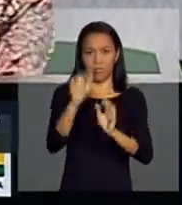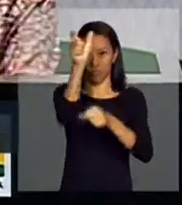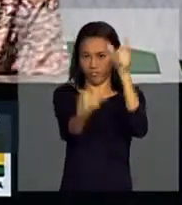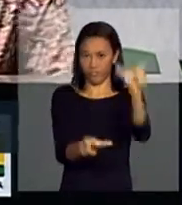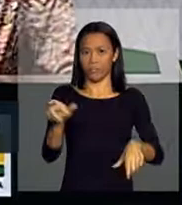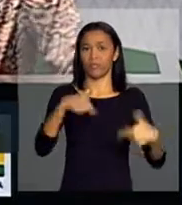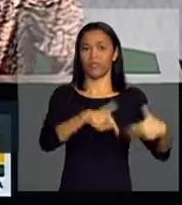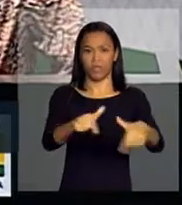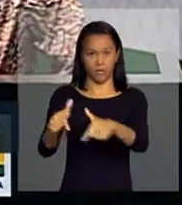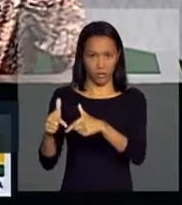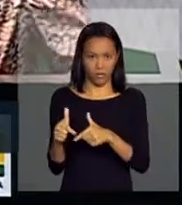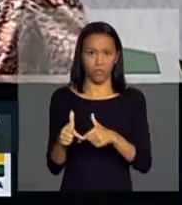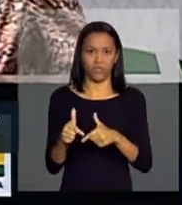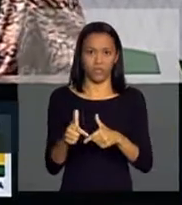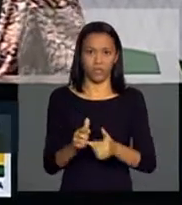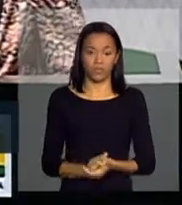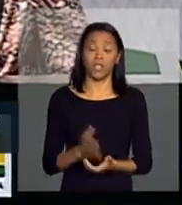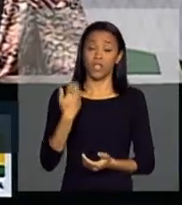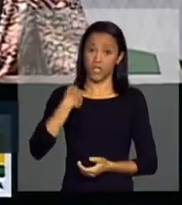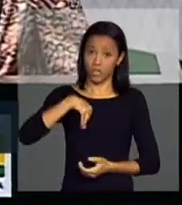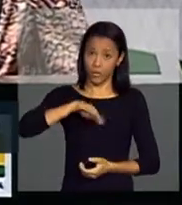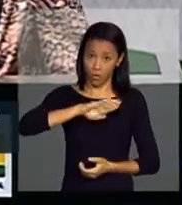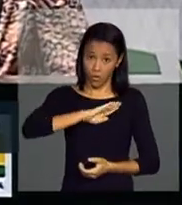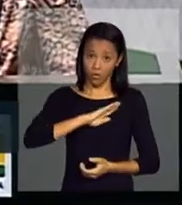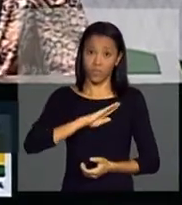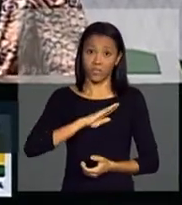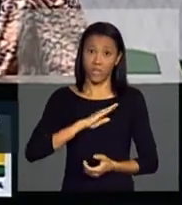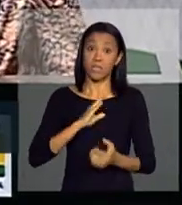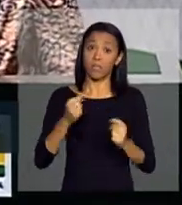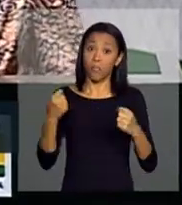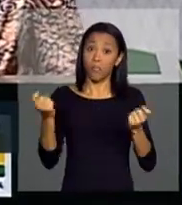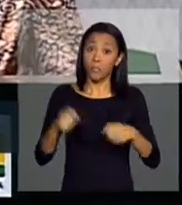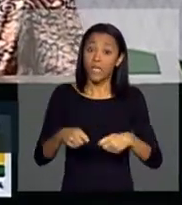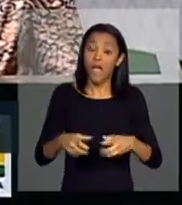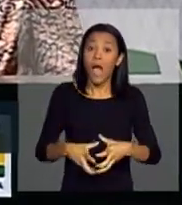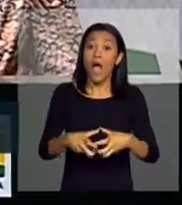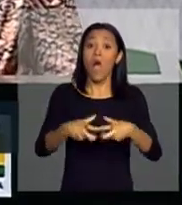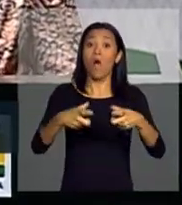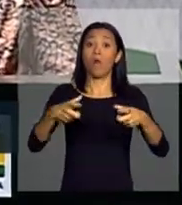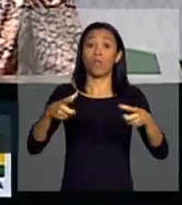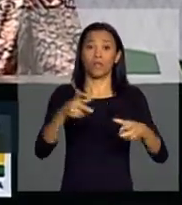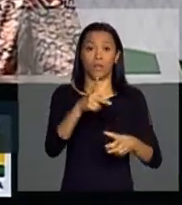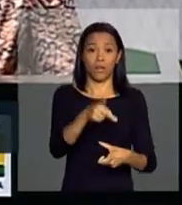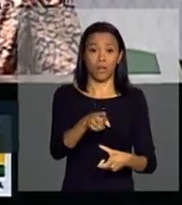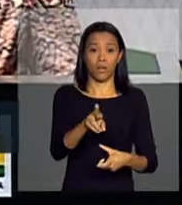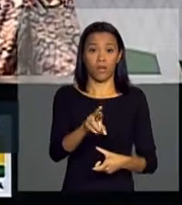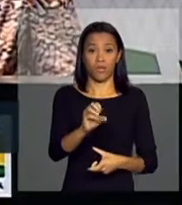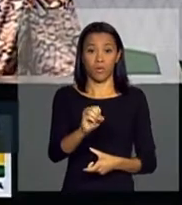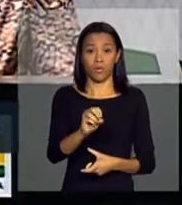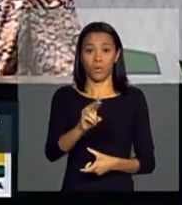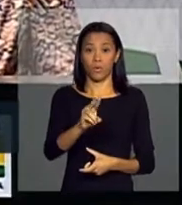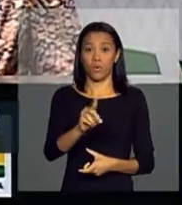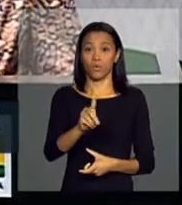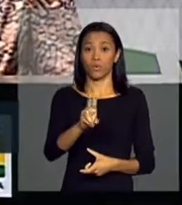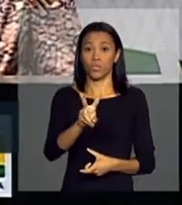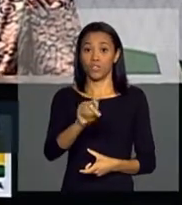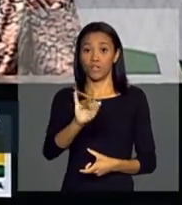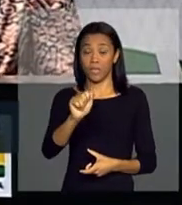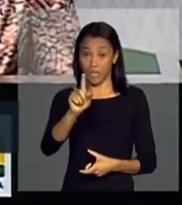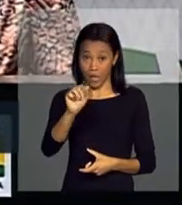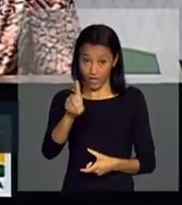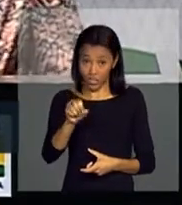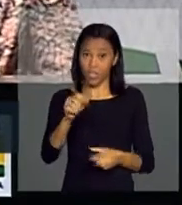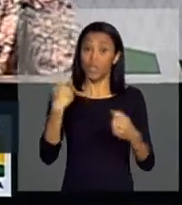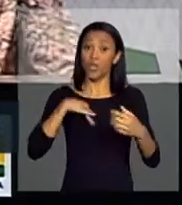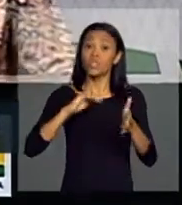o mecanismo pelo qual a gente aumentaria produtividade nós reduzimos a incidência de impostos